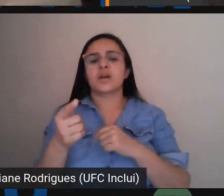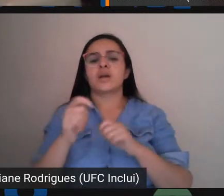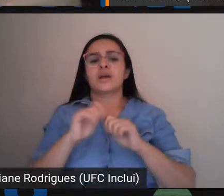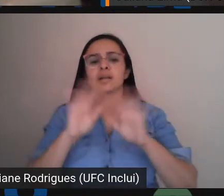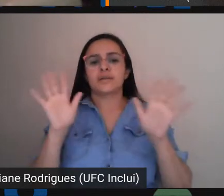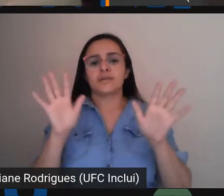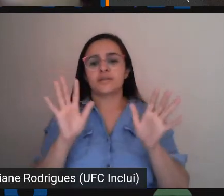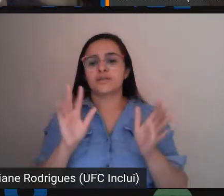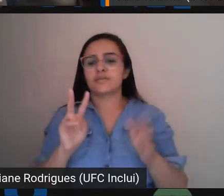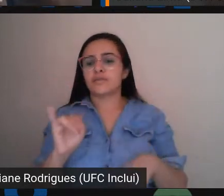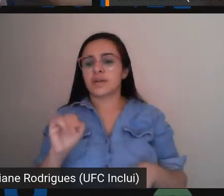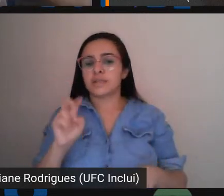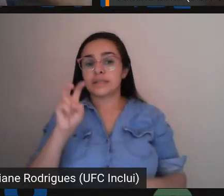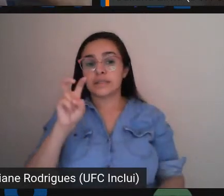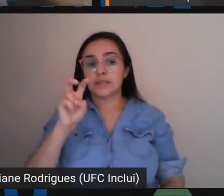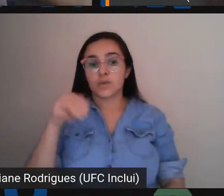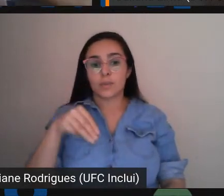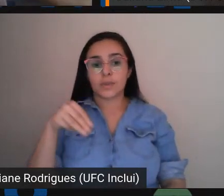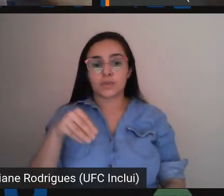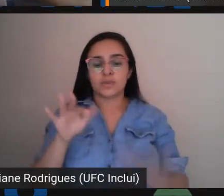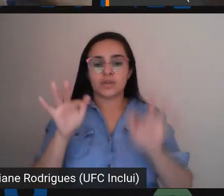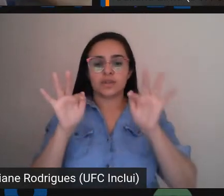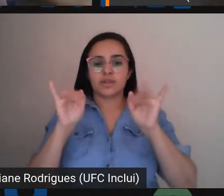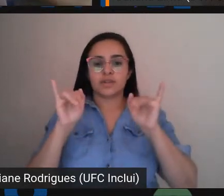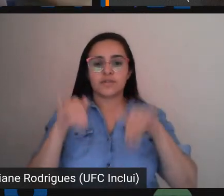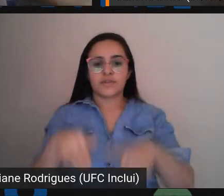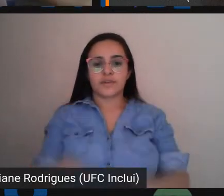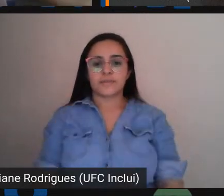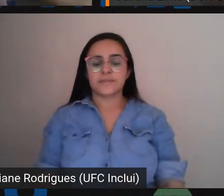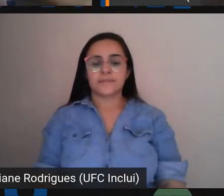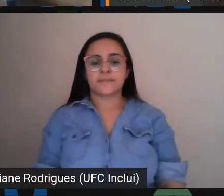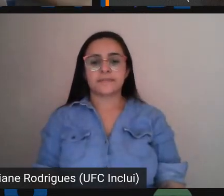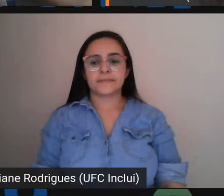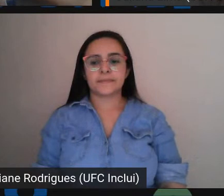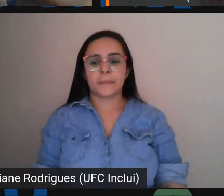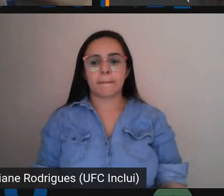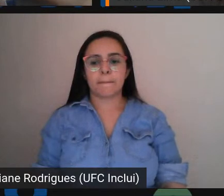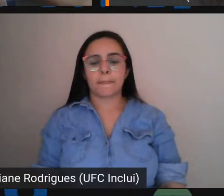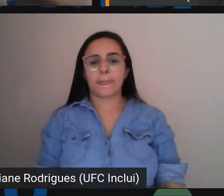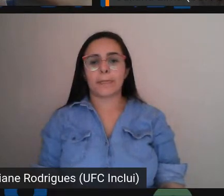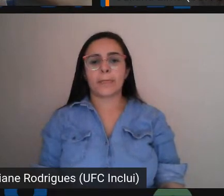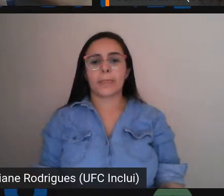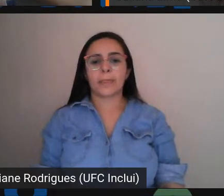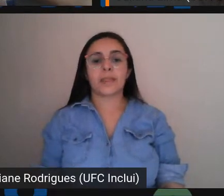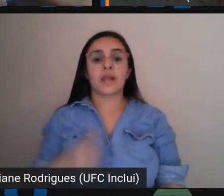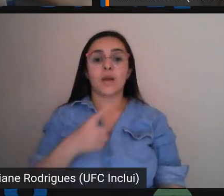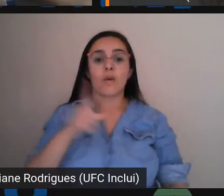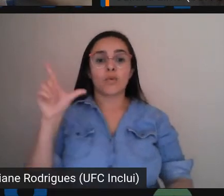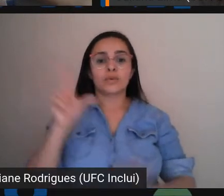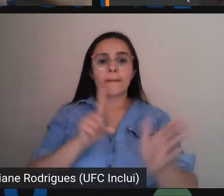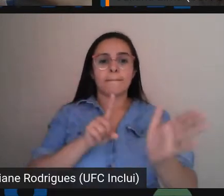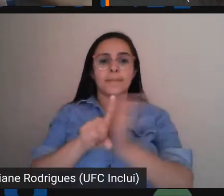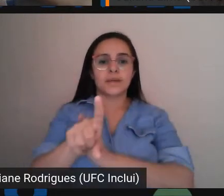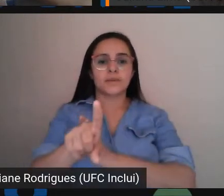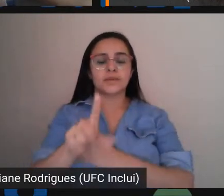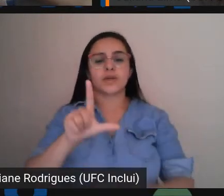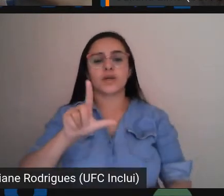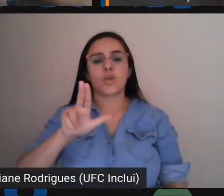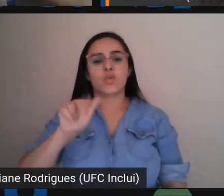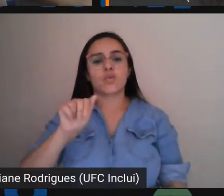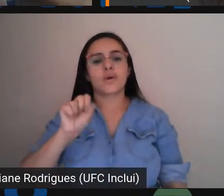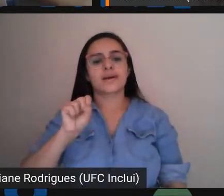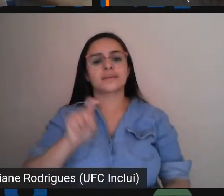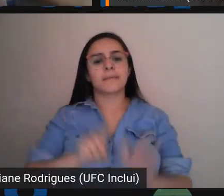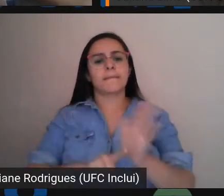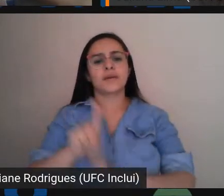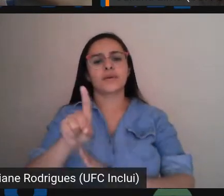em 5 minutos, né, Juliana? Isso, é exatamente. Isso. É, professora, mais uma pergunta aqui, que é do Lucas Queiroz. Qual